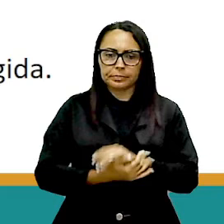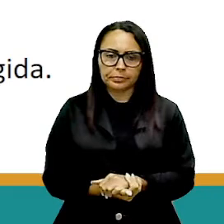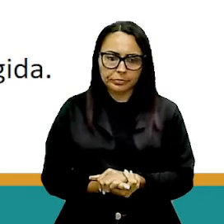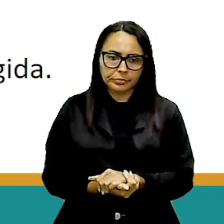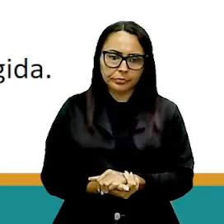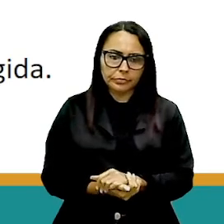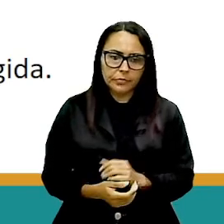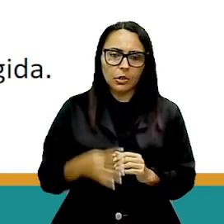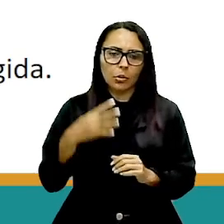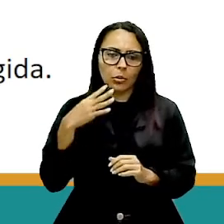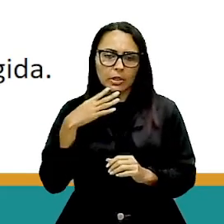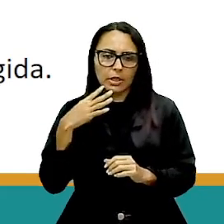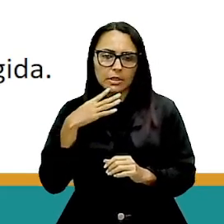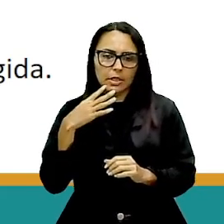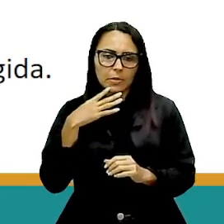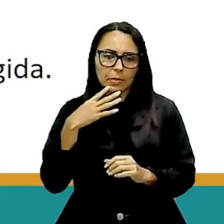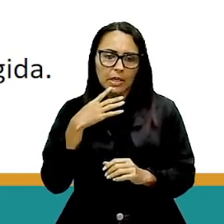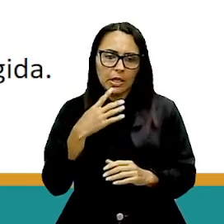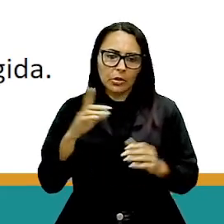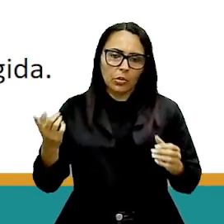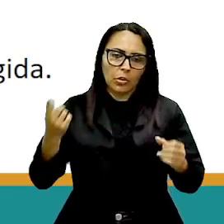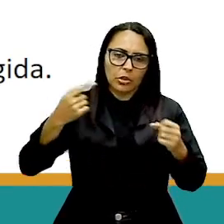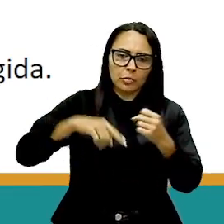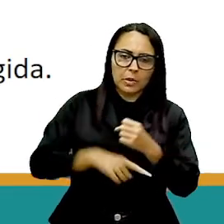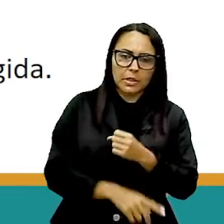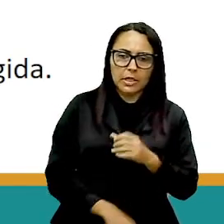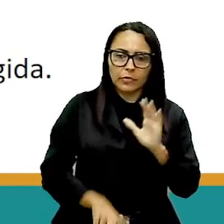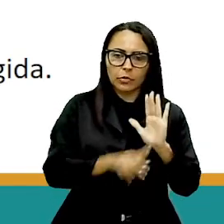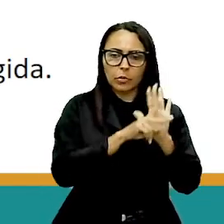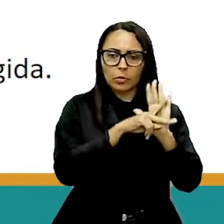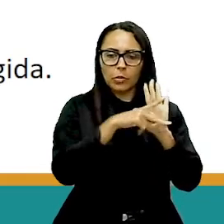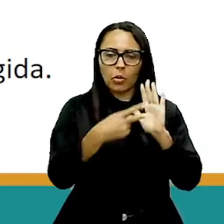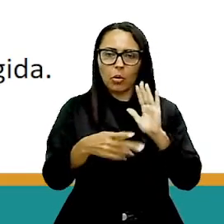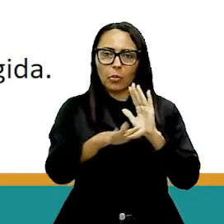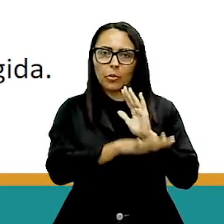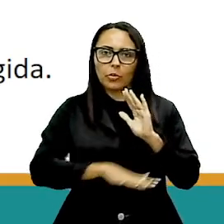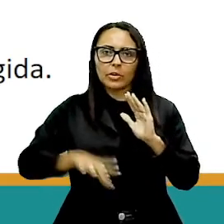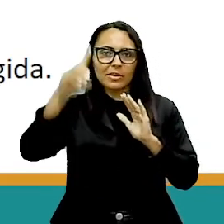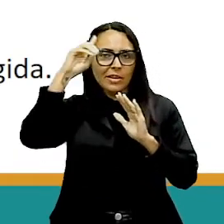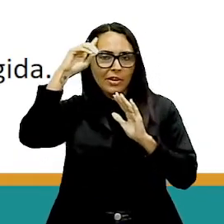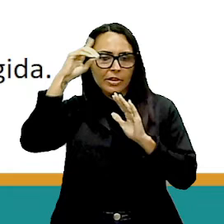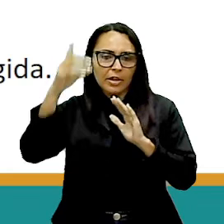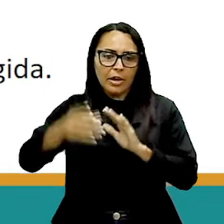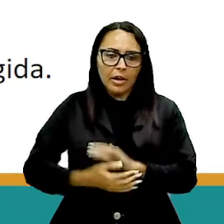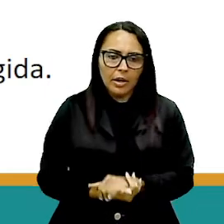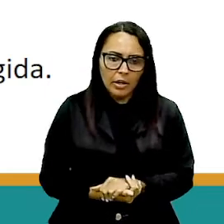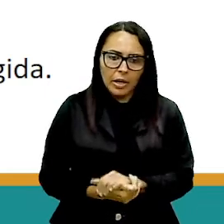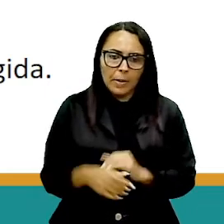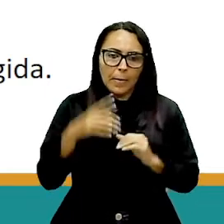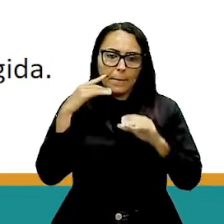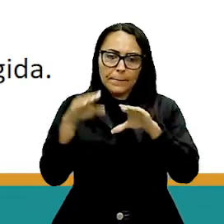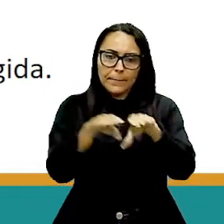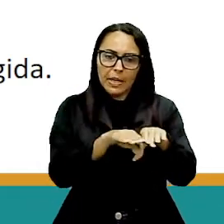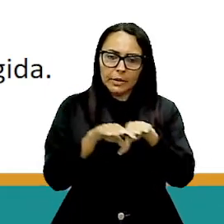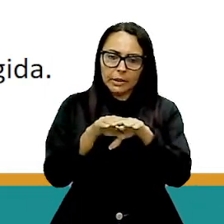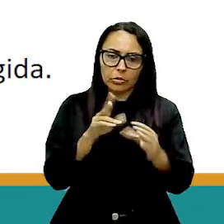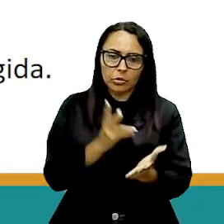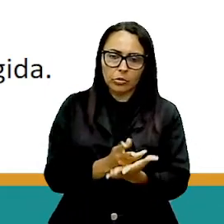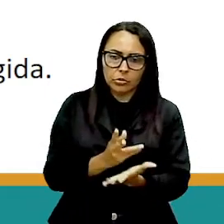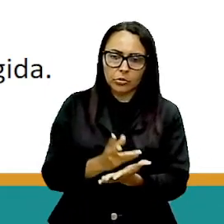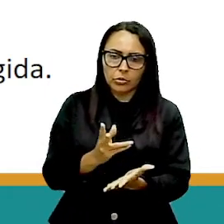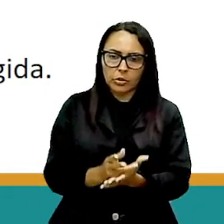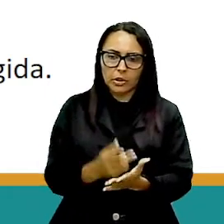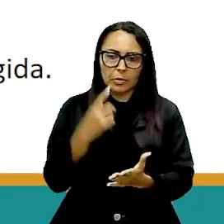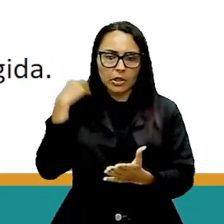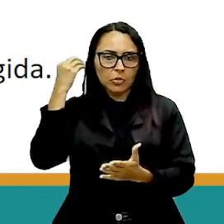popular, conhecimento empírico apropriado pelo senso comum ou padrão de preservação construído